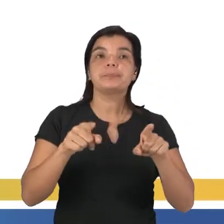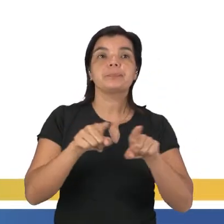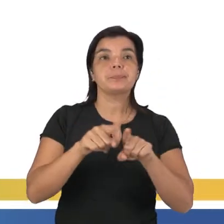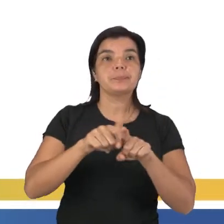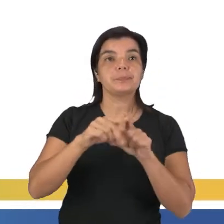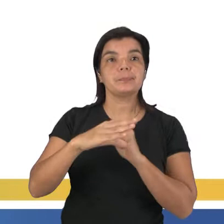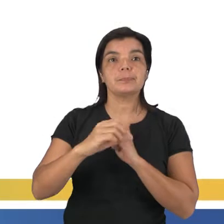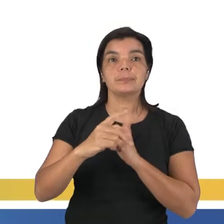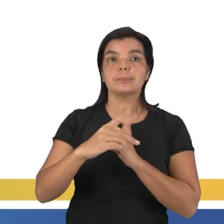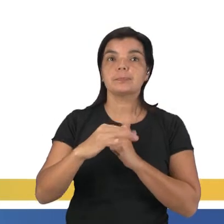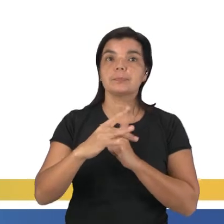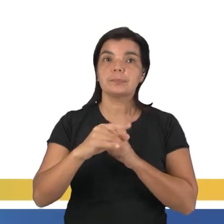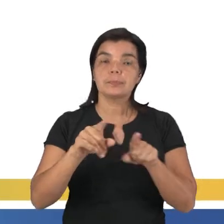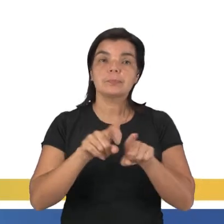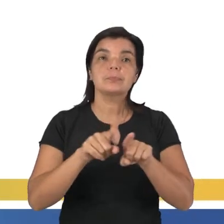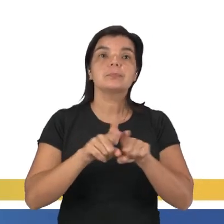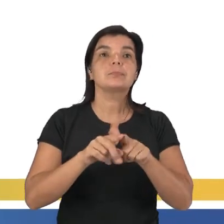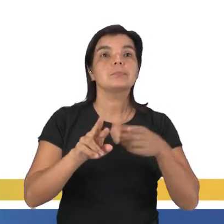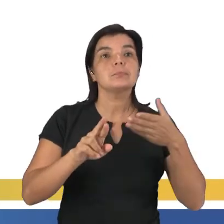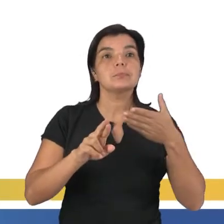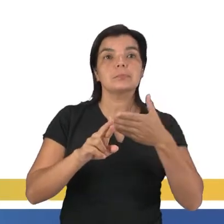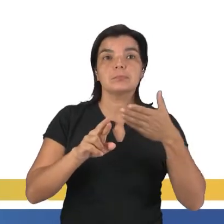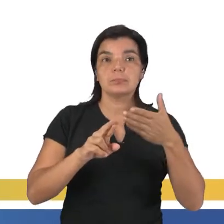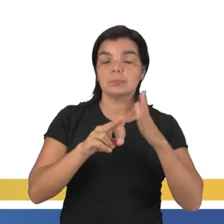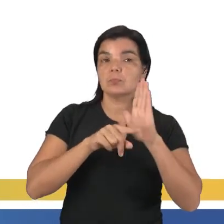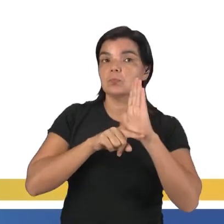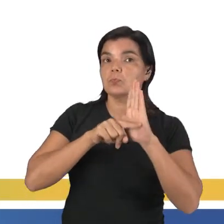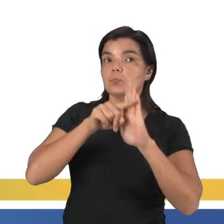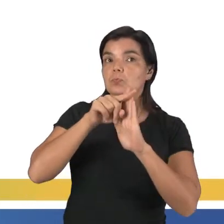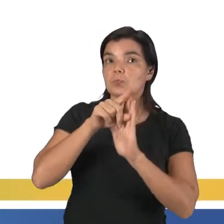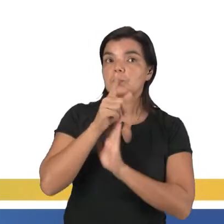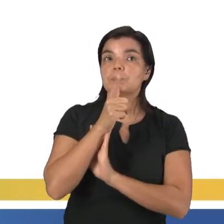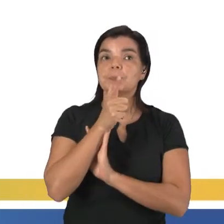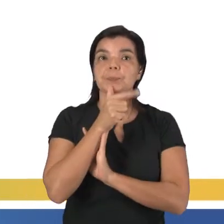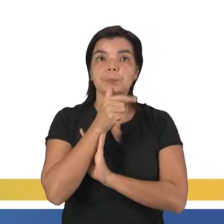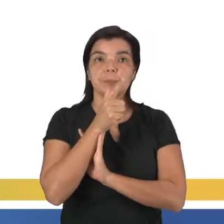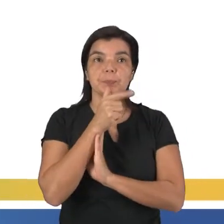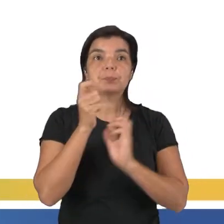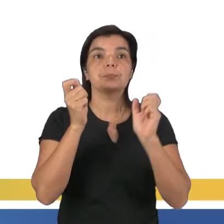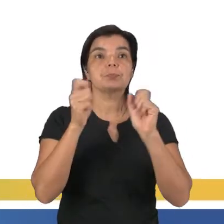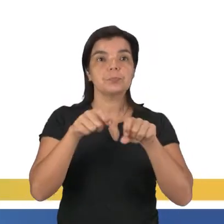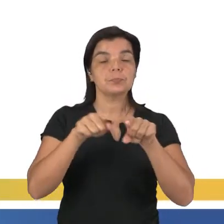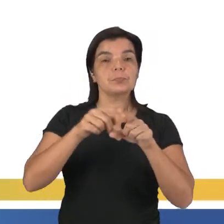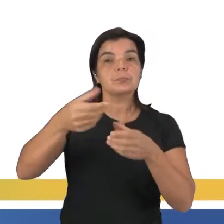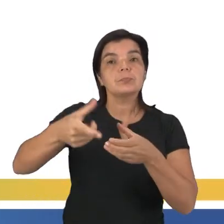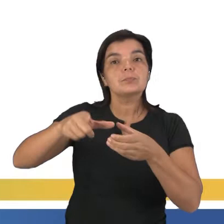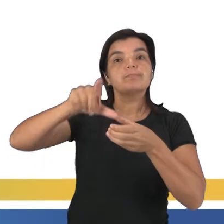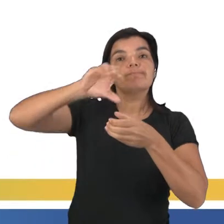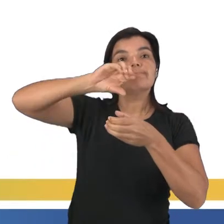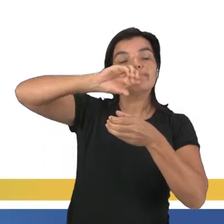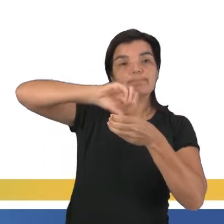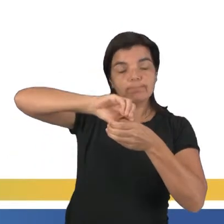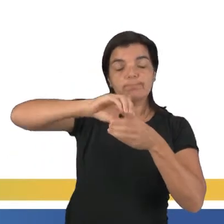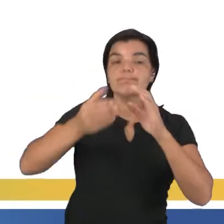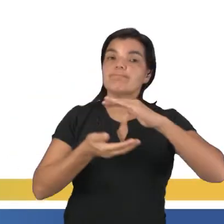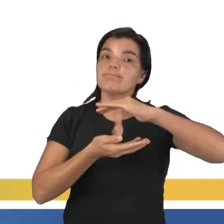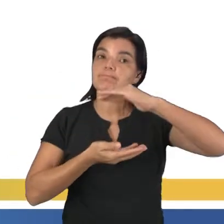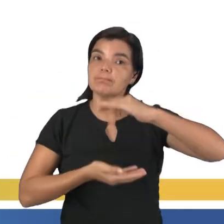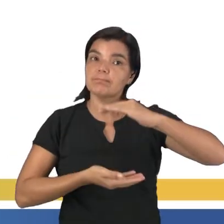ao falarmos de capacidade, estamos nos referindo ao volume de um líquido que pode ser acomodado dentro de um